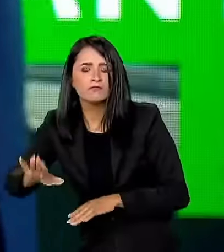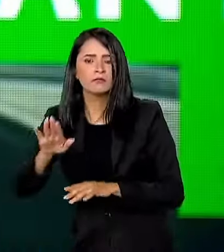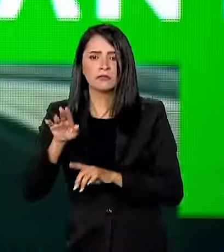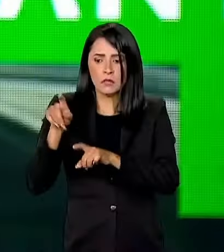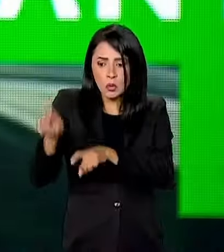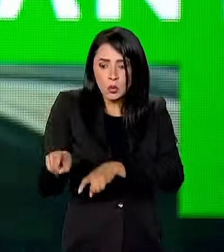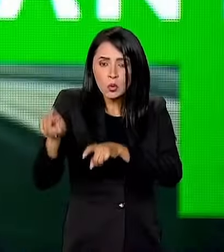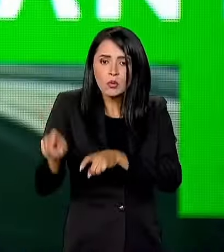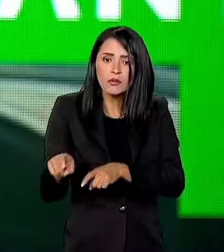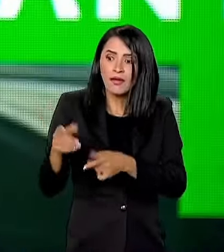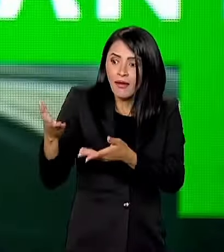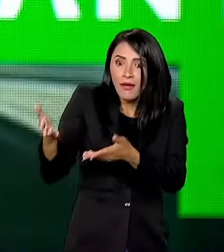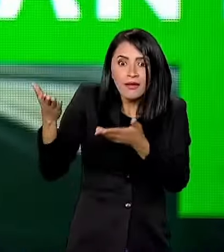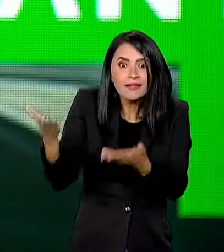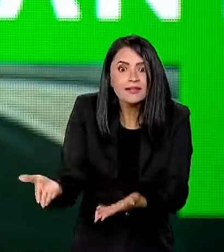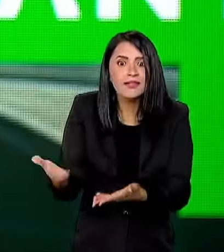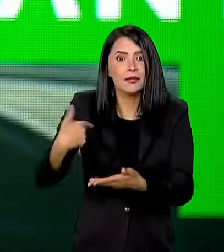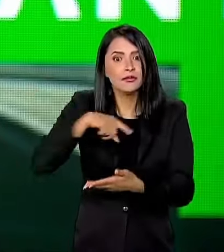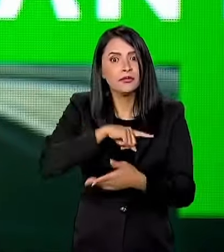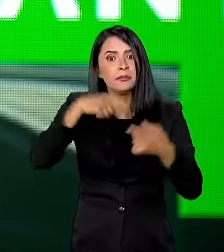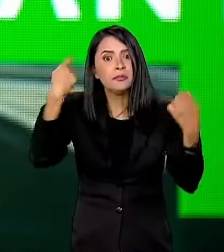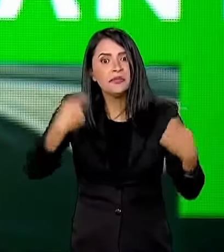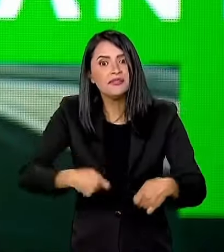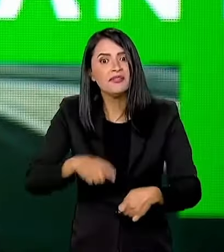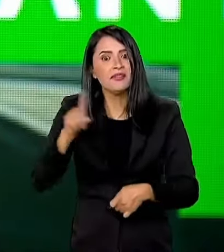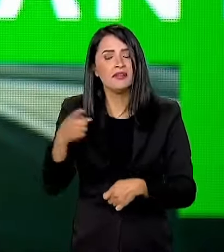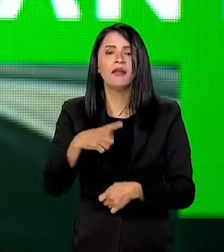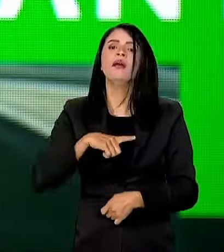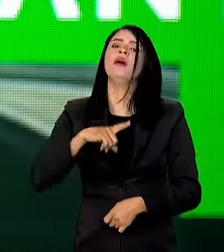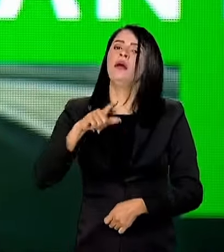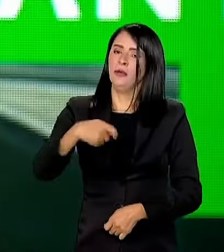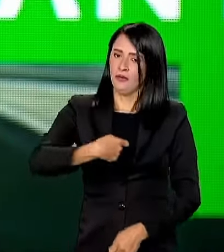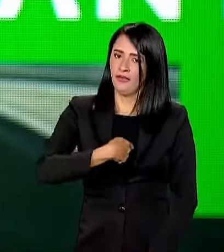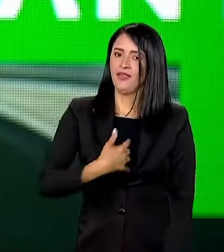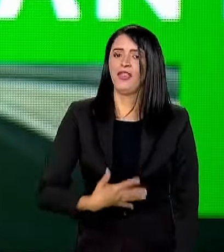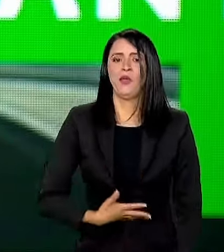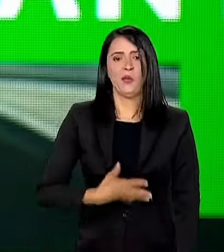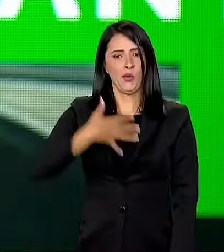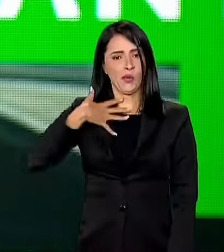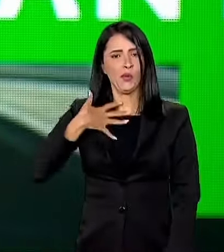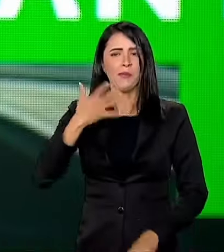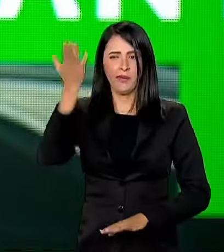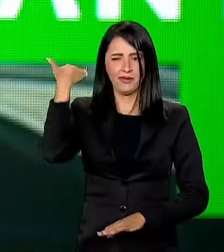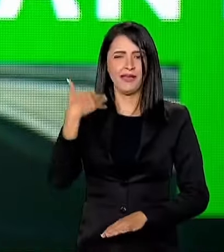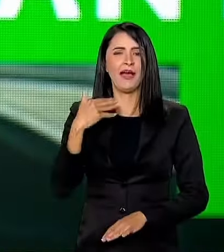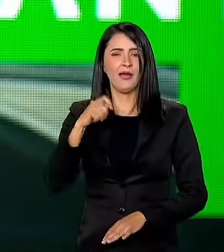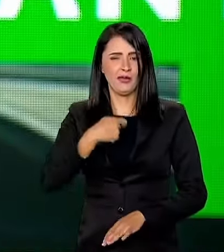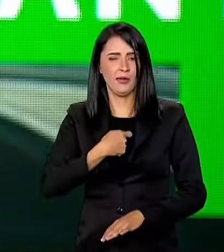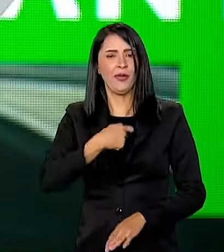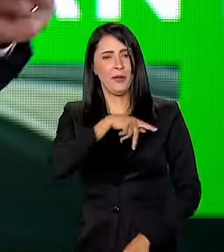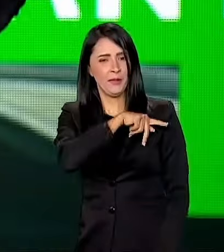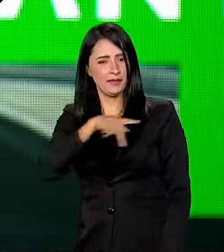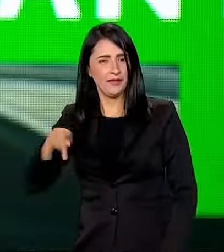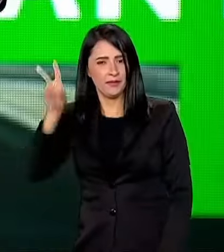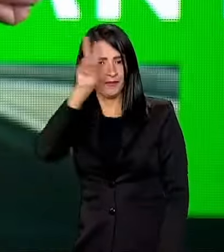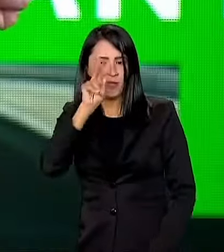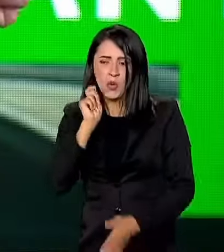que nós precisamos. E é por isso que eu tenho orgulho. Eu fui presidente aqui da outra vez e eu lembro que quando a gente